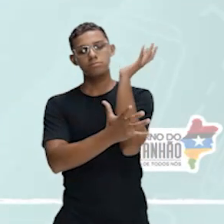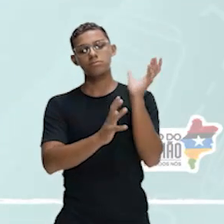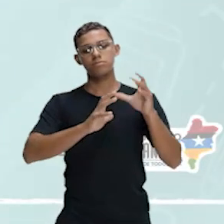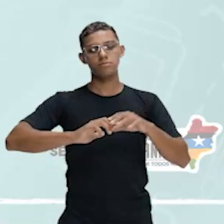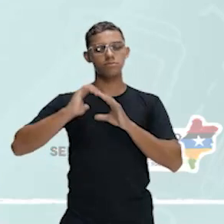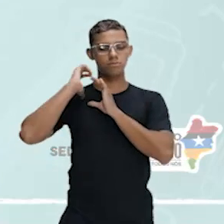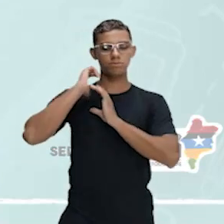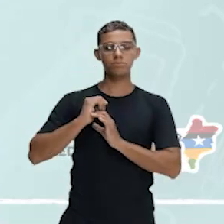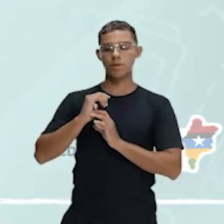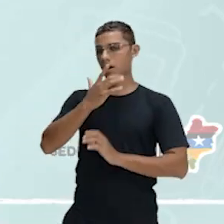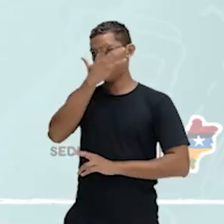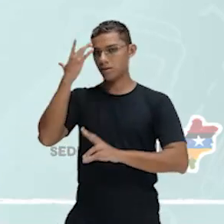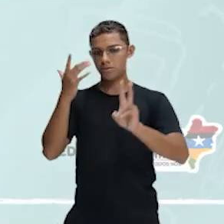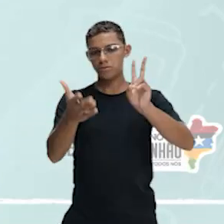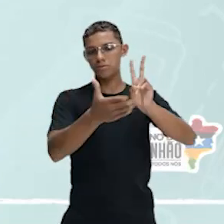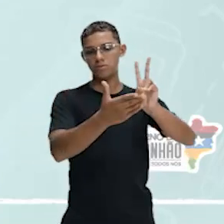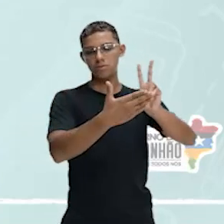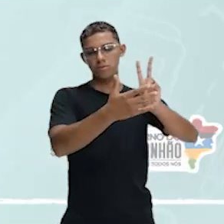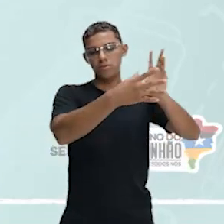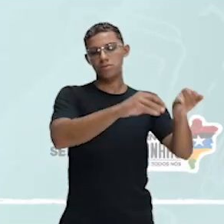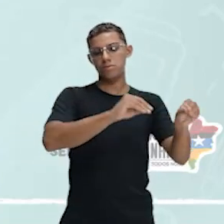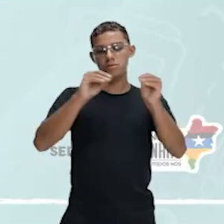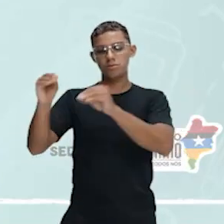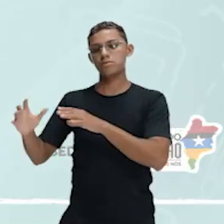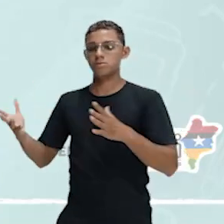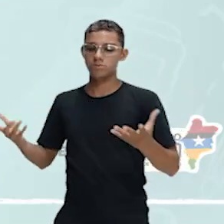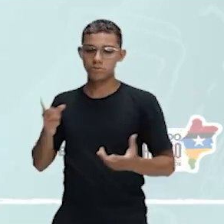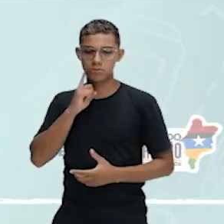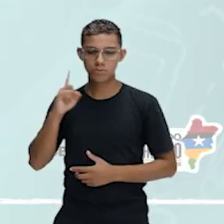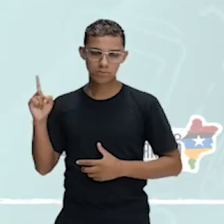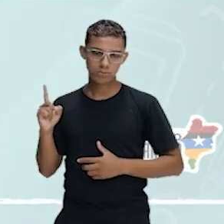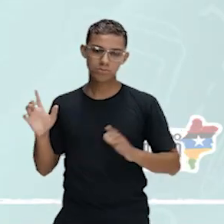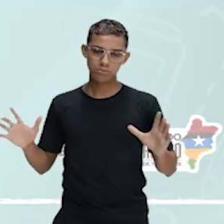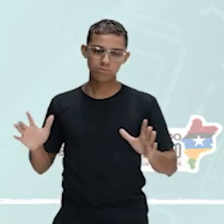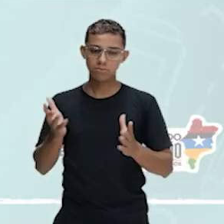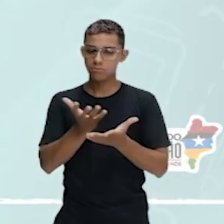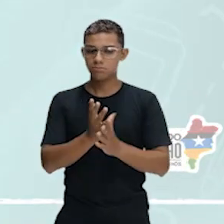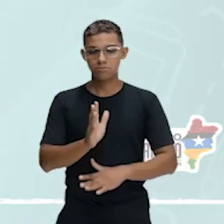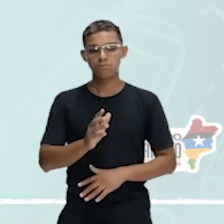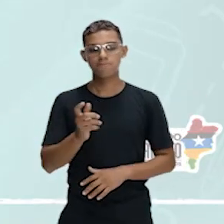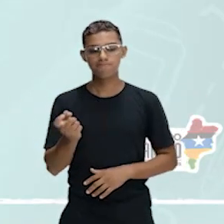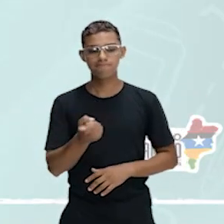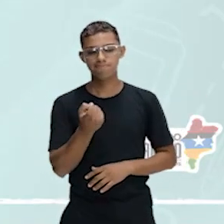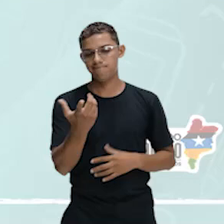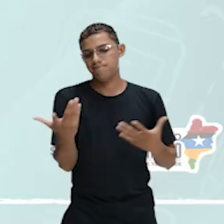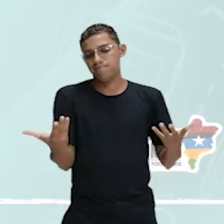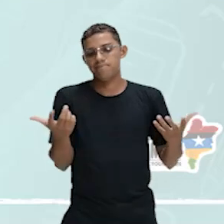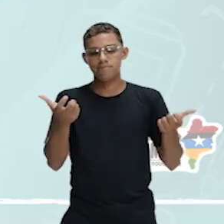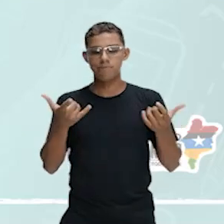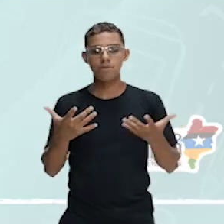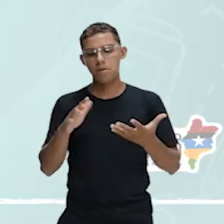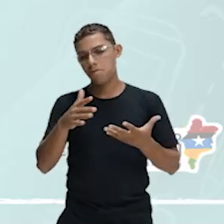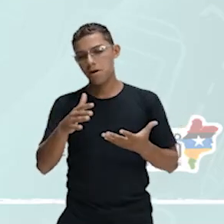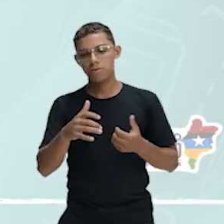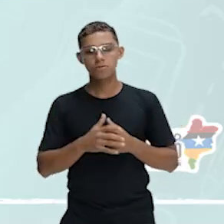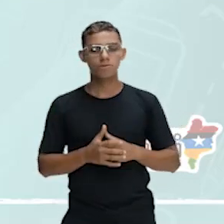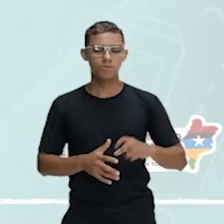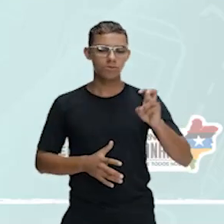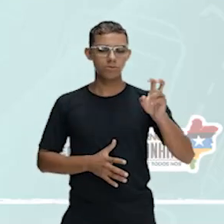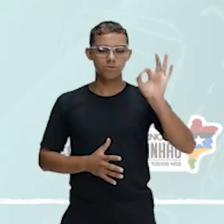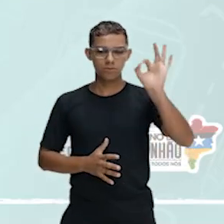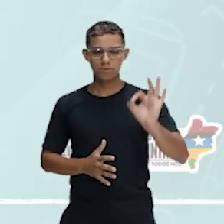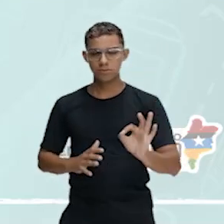tipo de espécie está em processo de extinção, infelizmente. Calcula-se que restam apenas 5% da